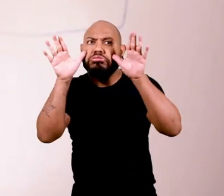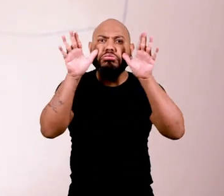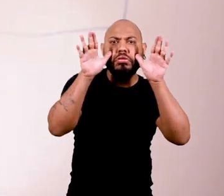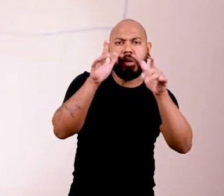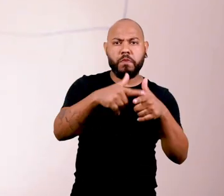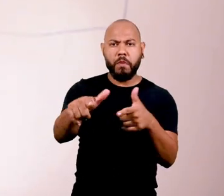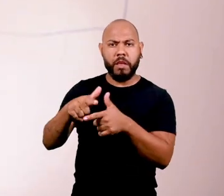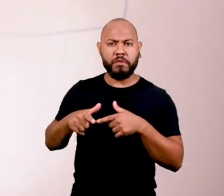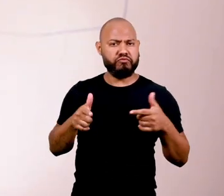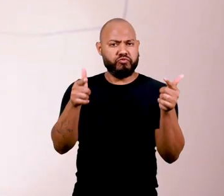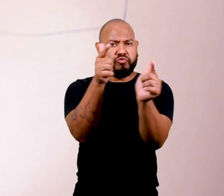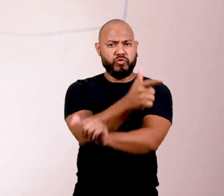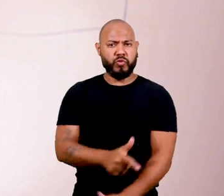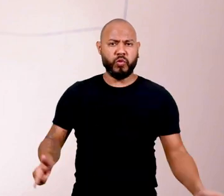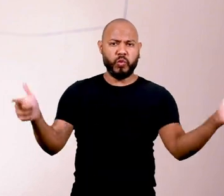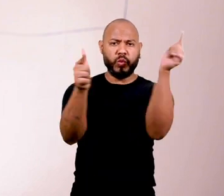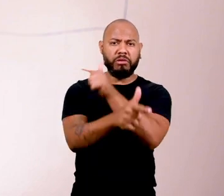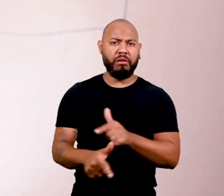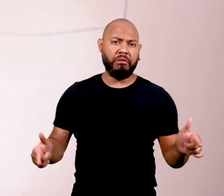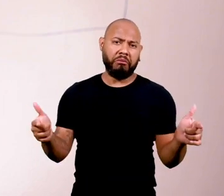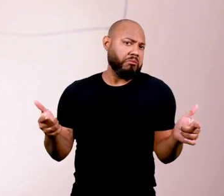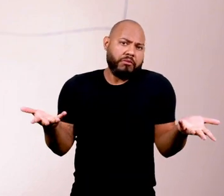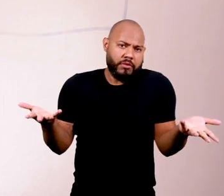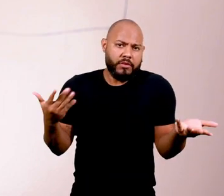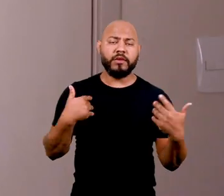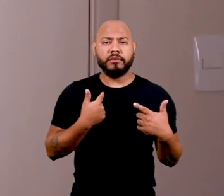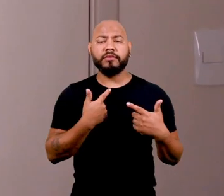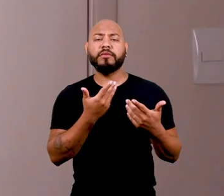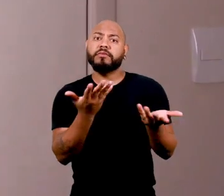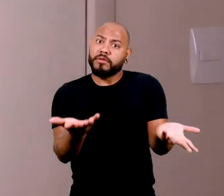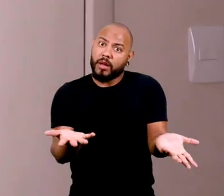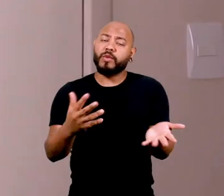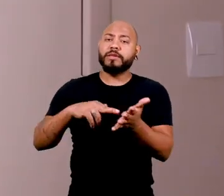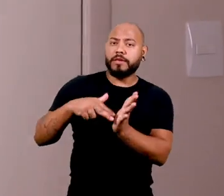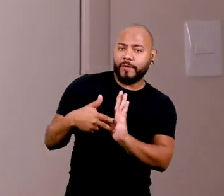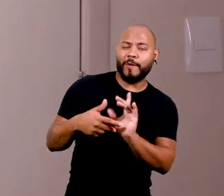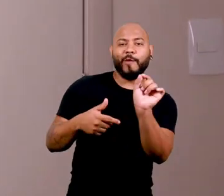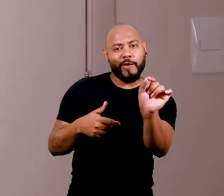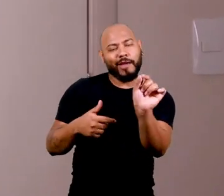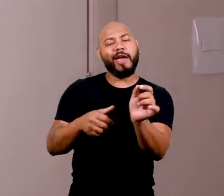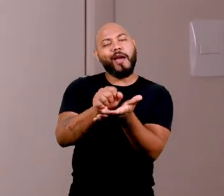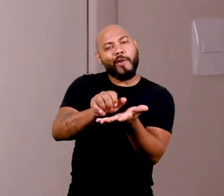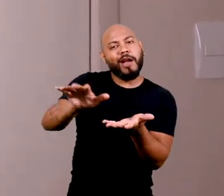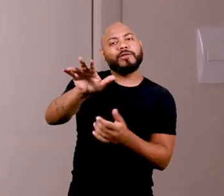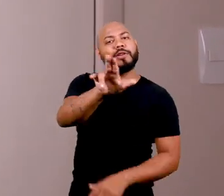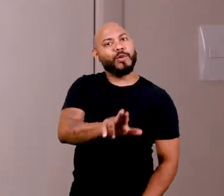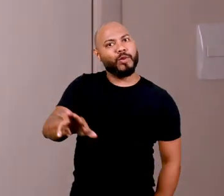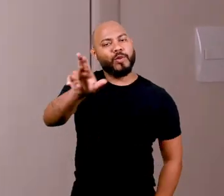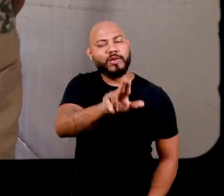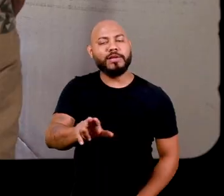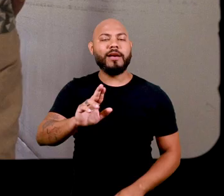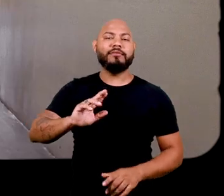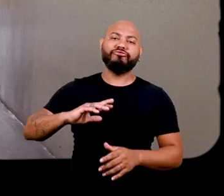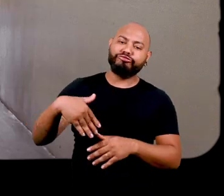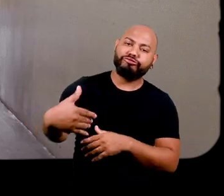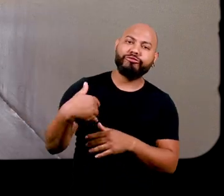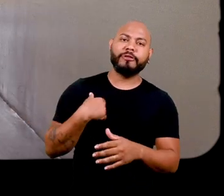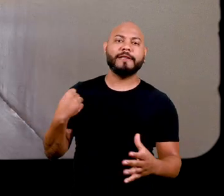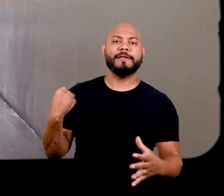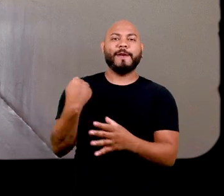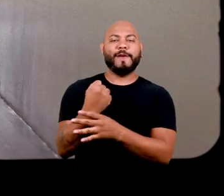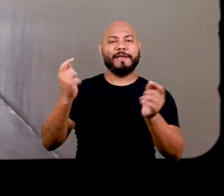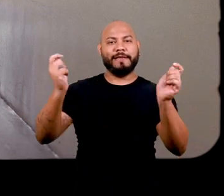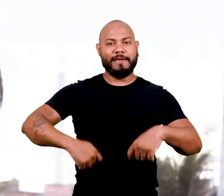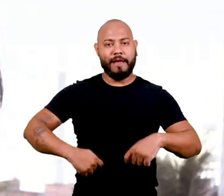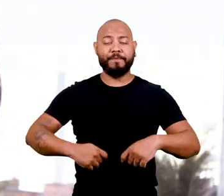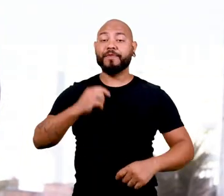sério associado a essas pessoas, então é esse uso que faz com que a gente garanta a segurança.